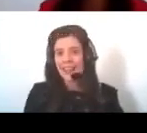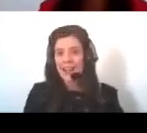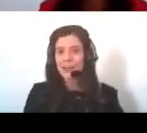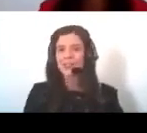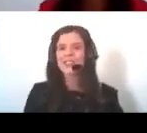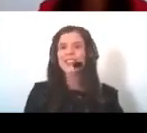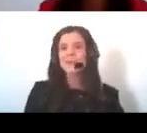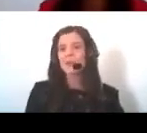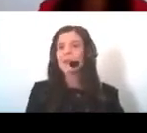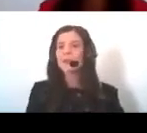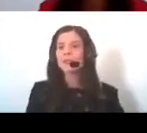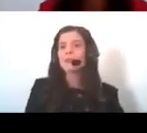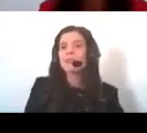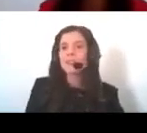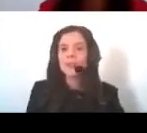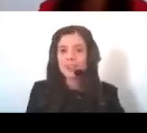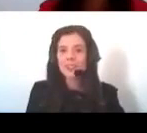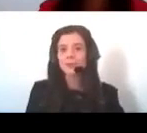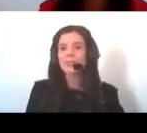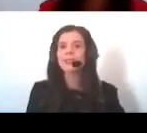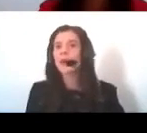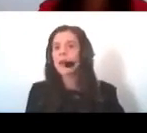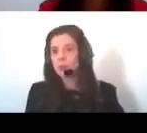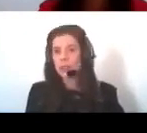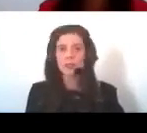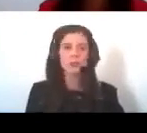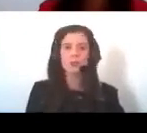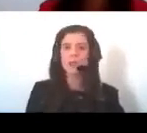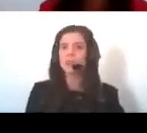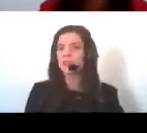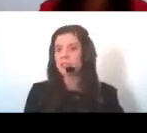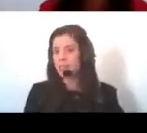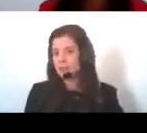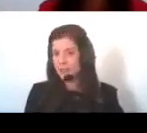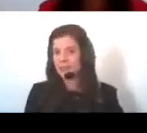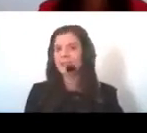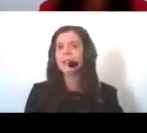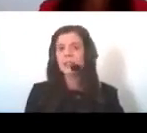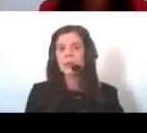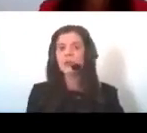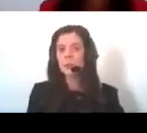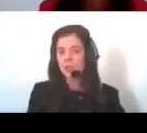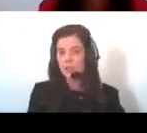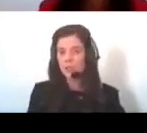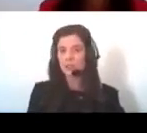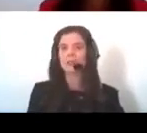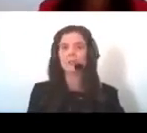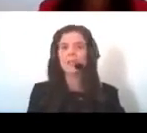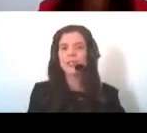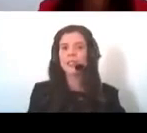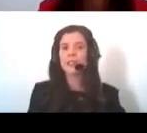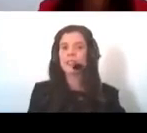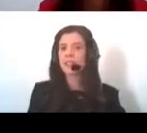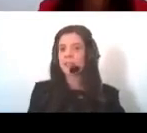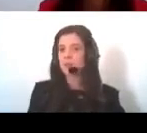30 carros. Porque como que você conseguiu conquistar tudo isso em 4 anos, em 1 ano, em 6 meses? Então, é muito importante isso.